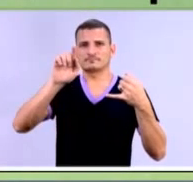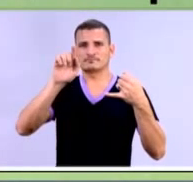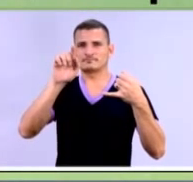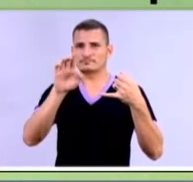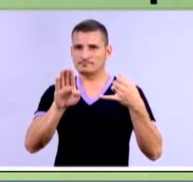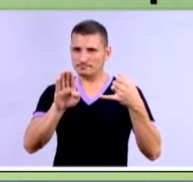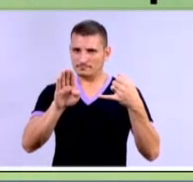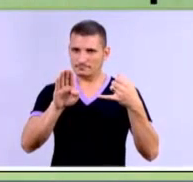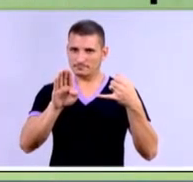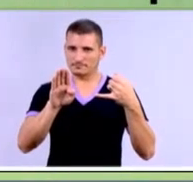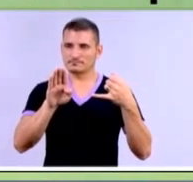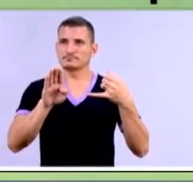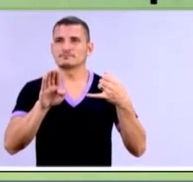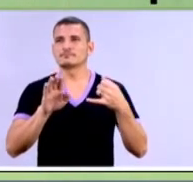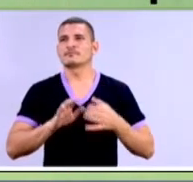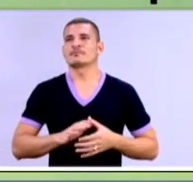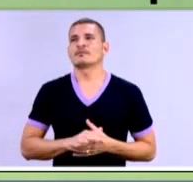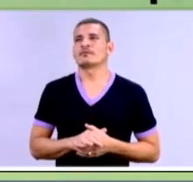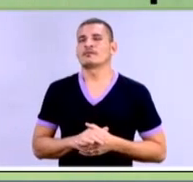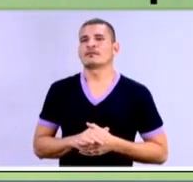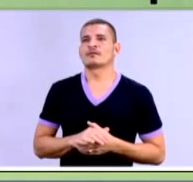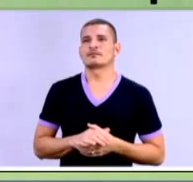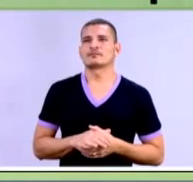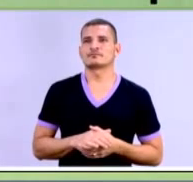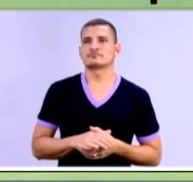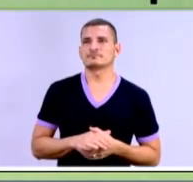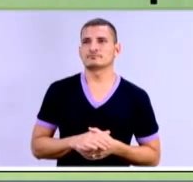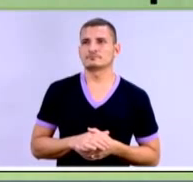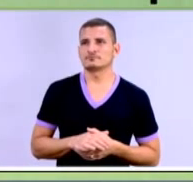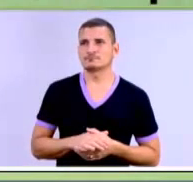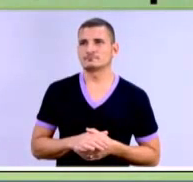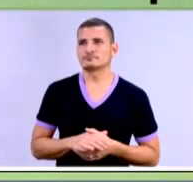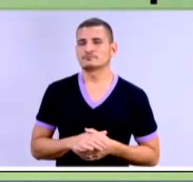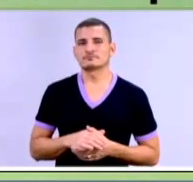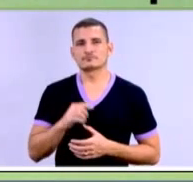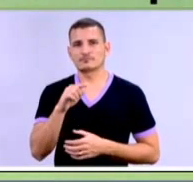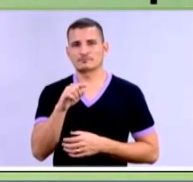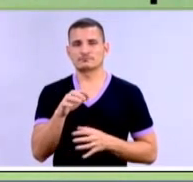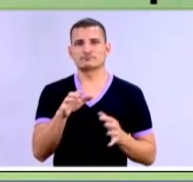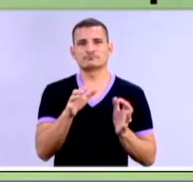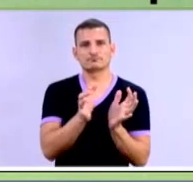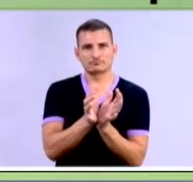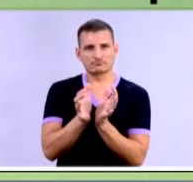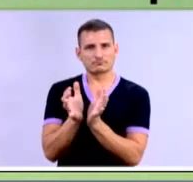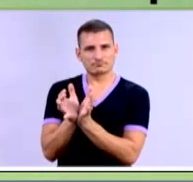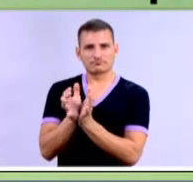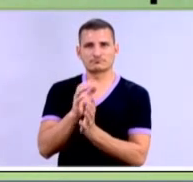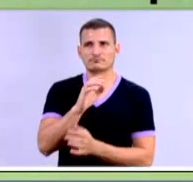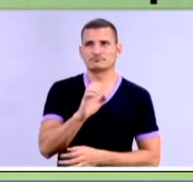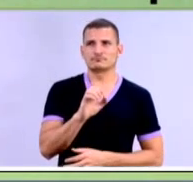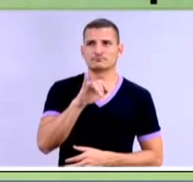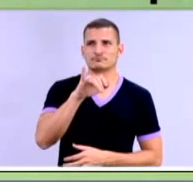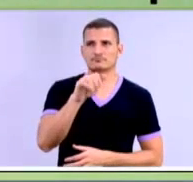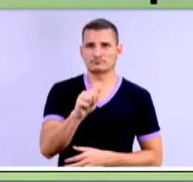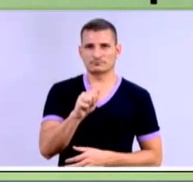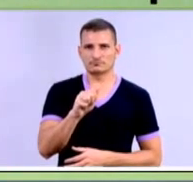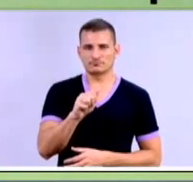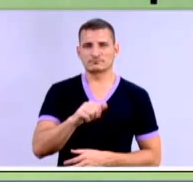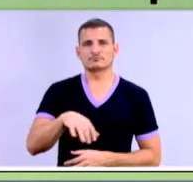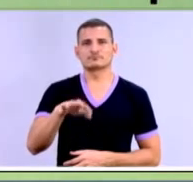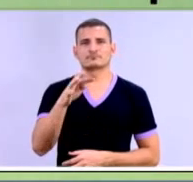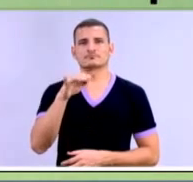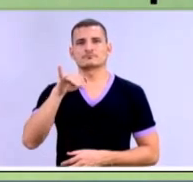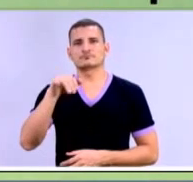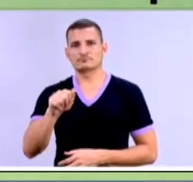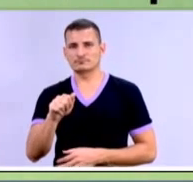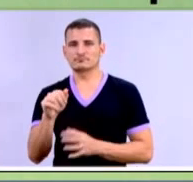O de cabo coaxial era de 10 megabits, ok? Eles são classificados pela EIA-TIA em categorias de 1 a